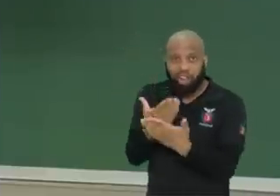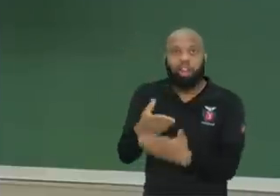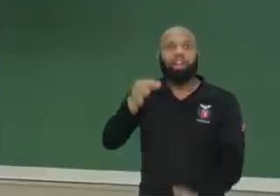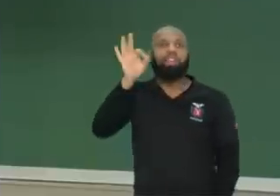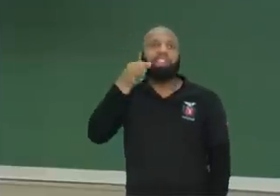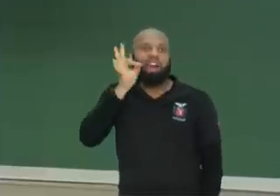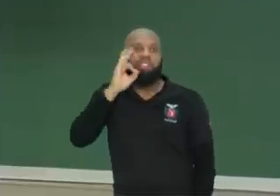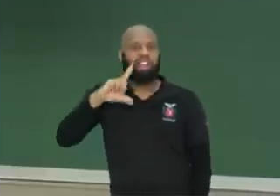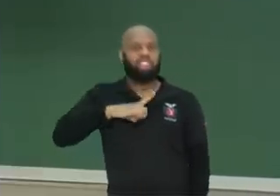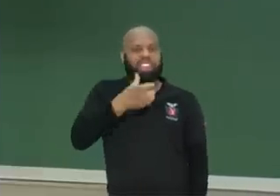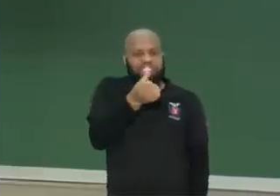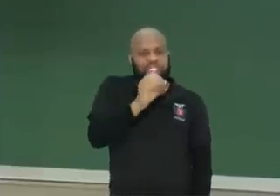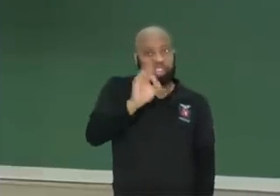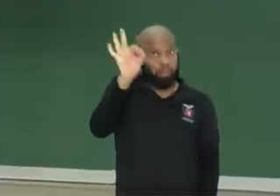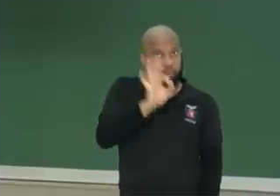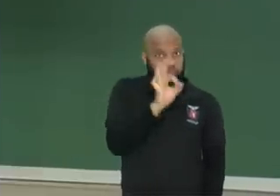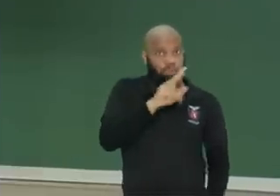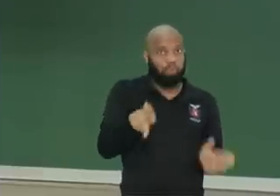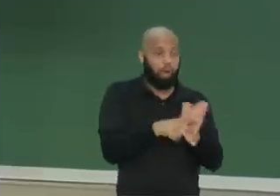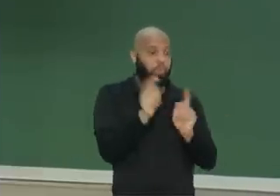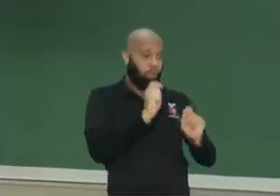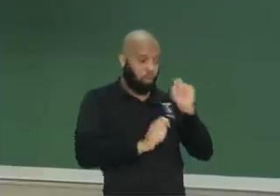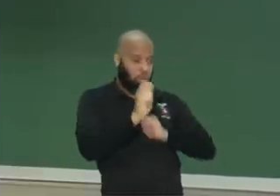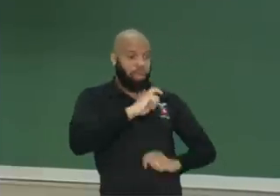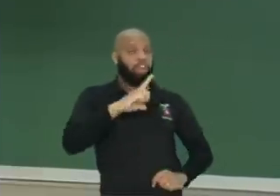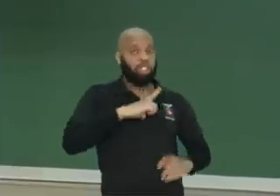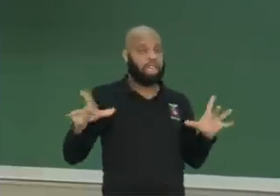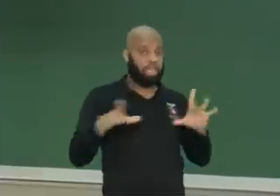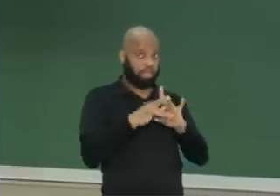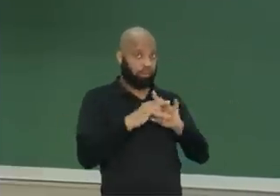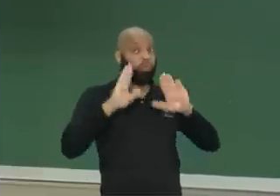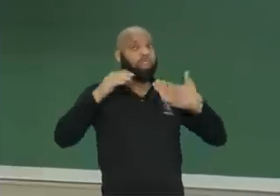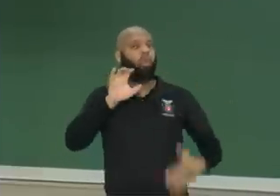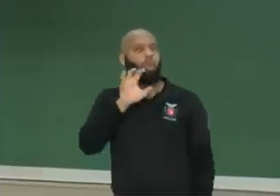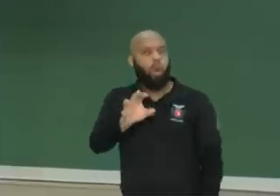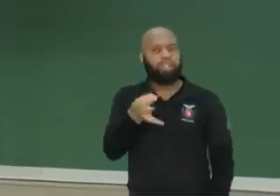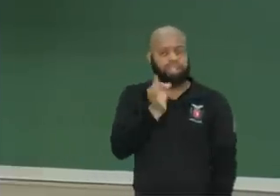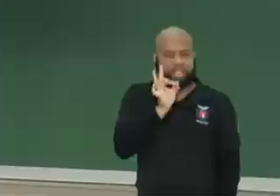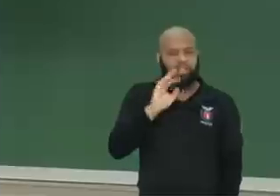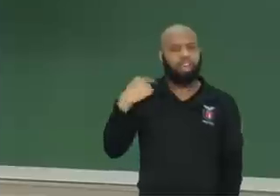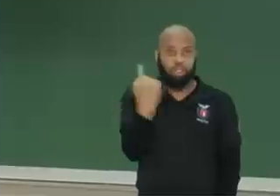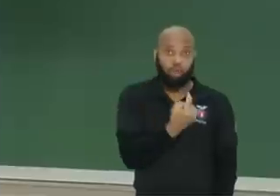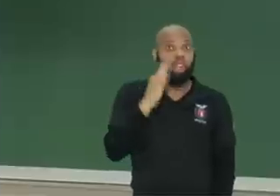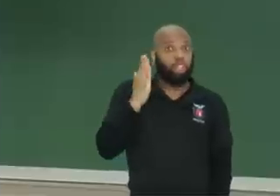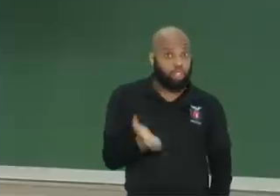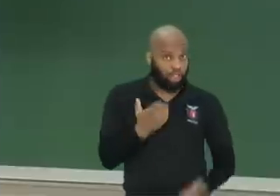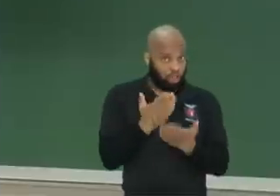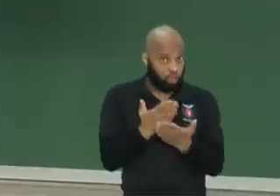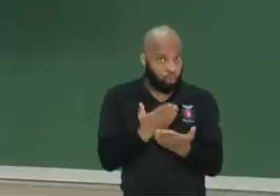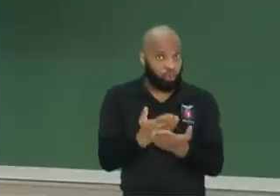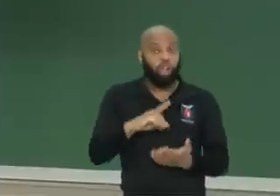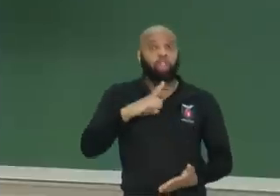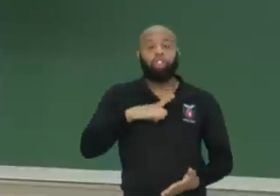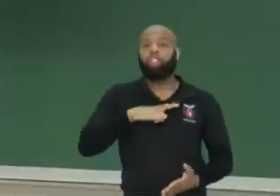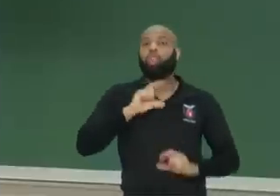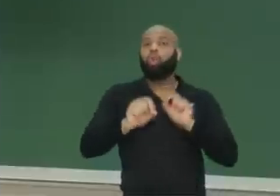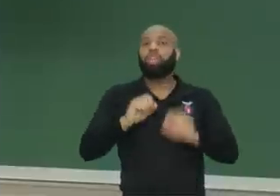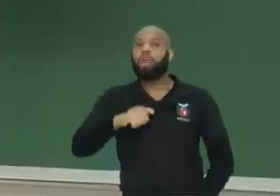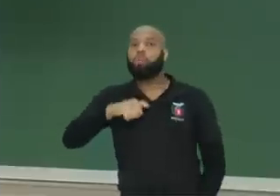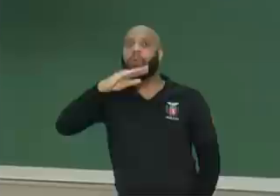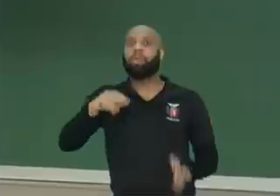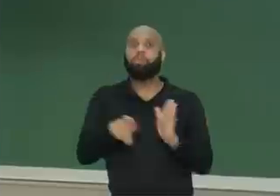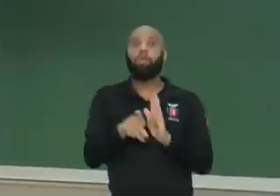café chegando a 60% da nossa balança comercial. Esse café, como nós vimos, ele era predominantemente na